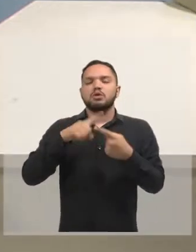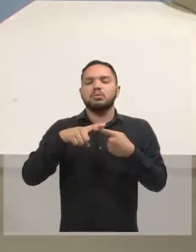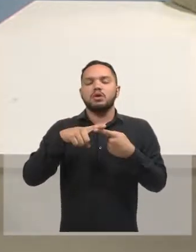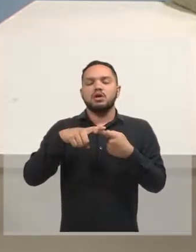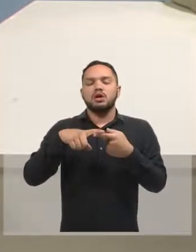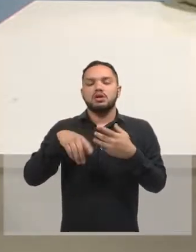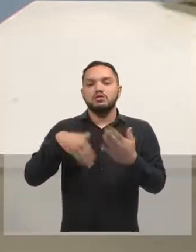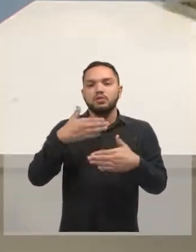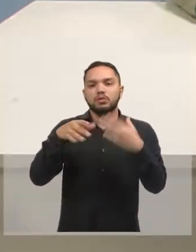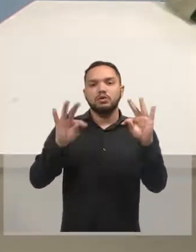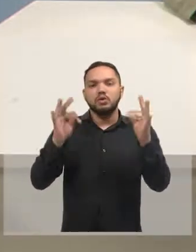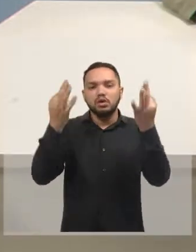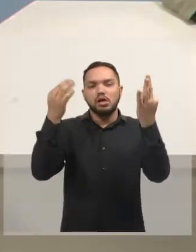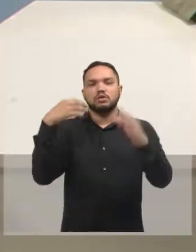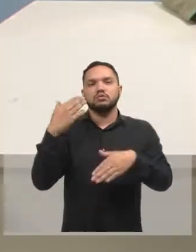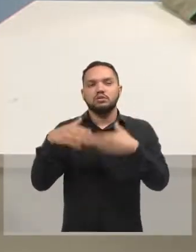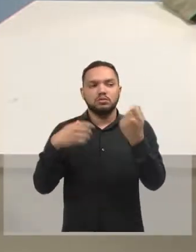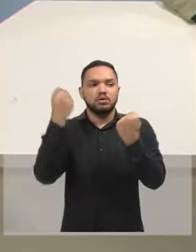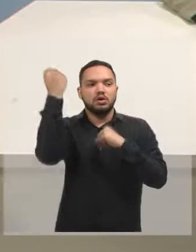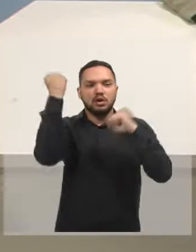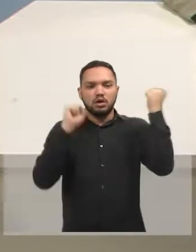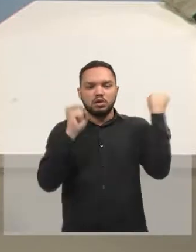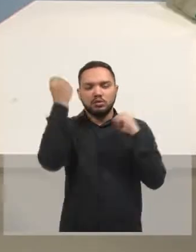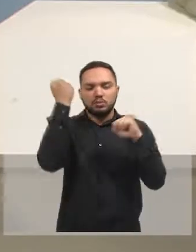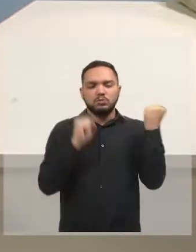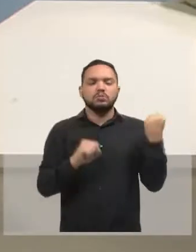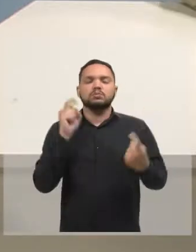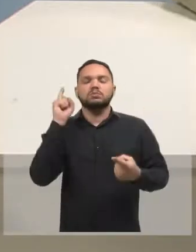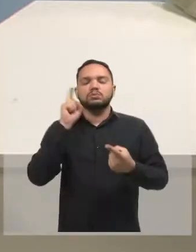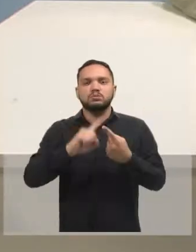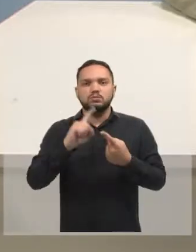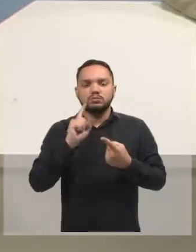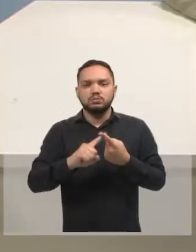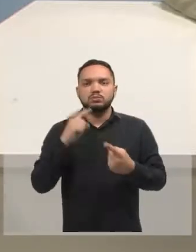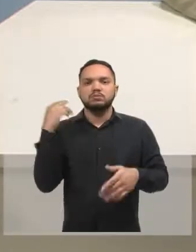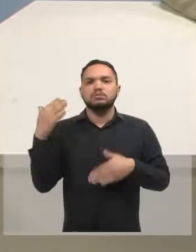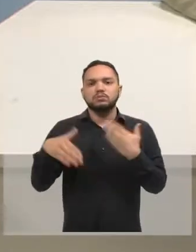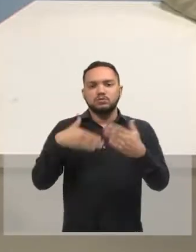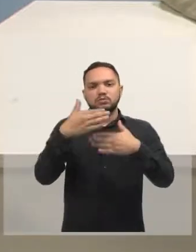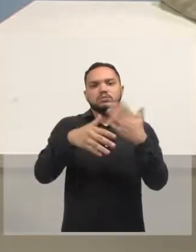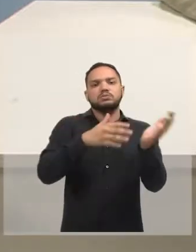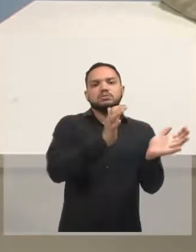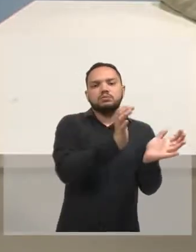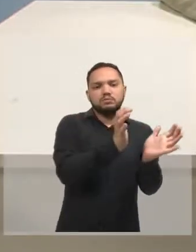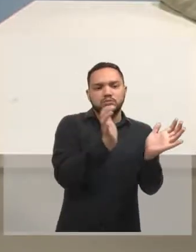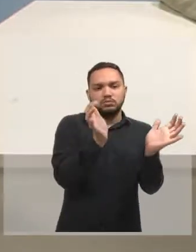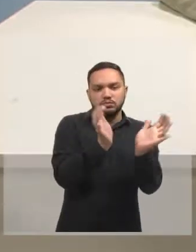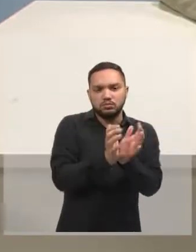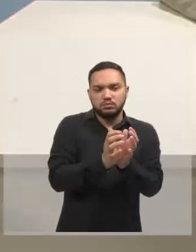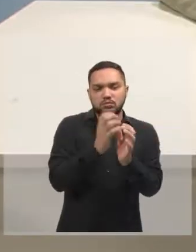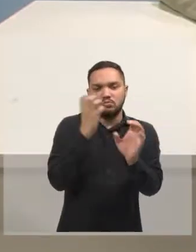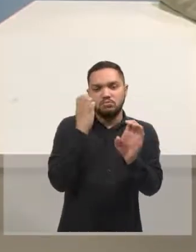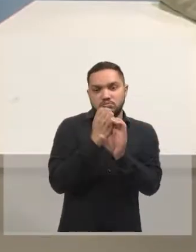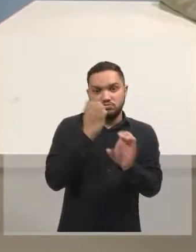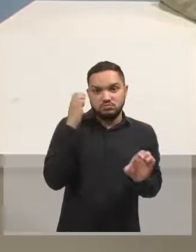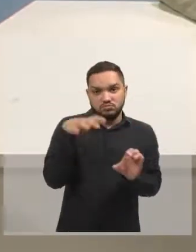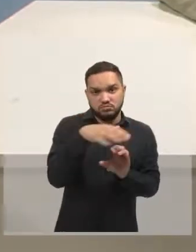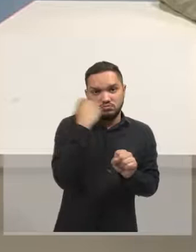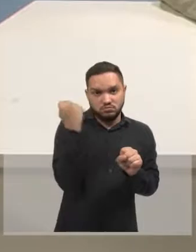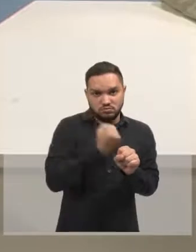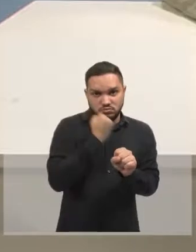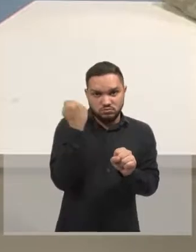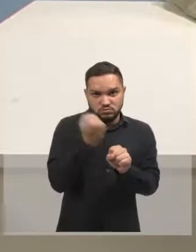tecnológico, o desenvolvimento da indústria, né? O desenvolvimento dos setores, por exemplo, da construção